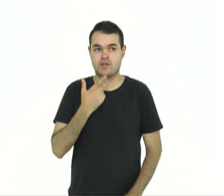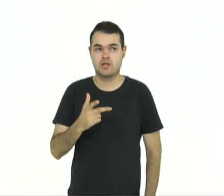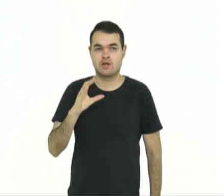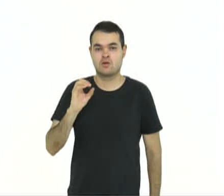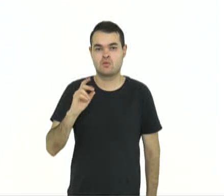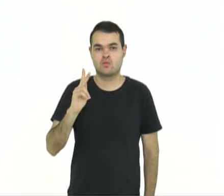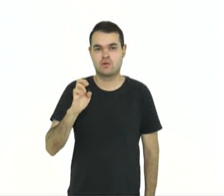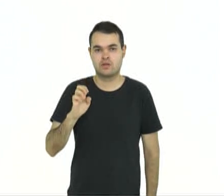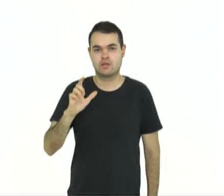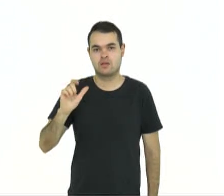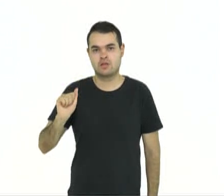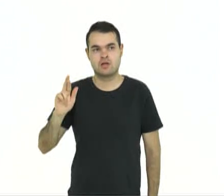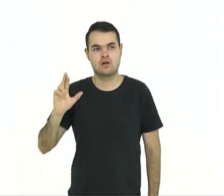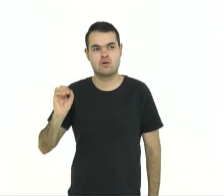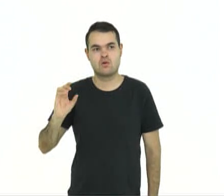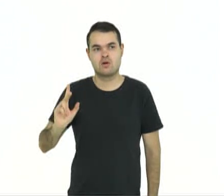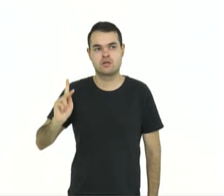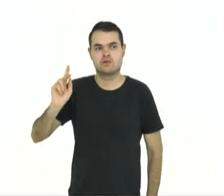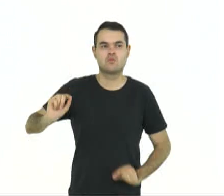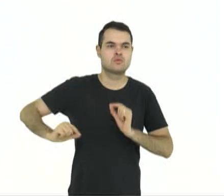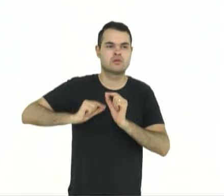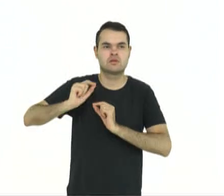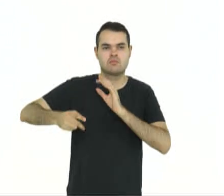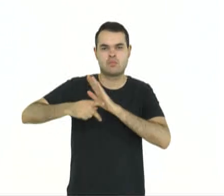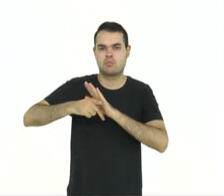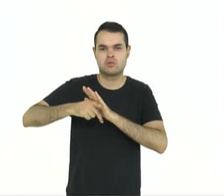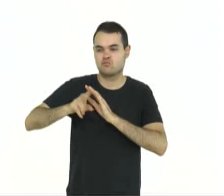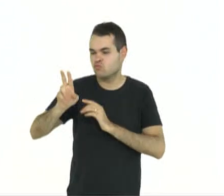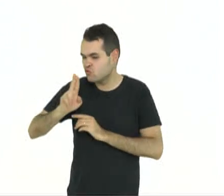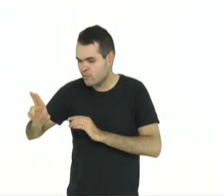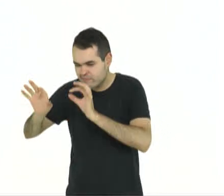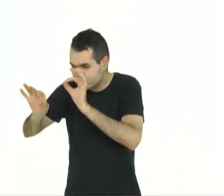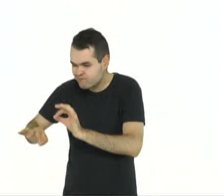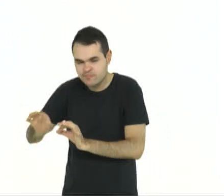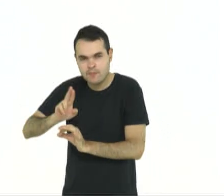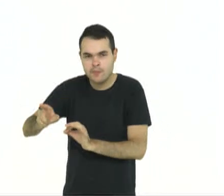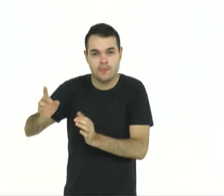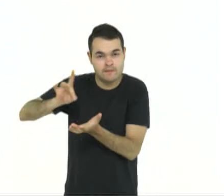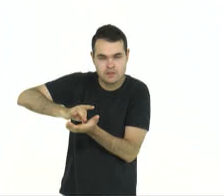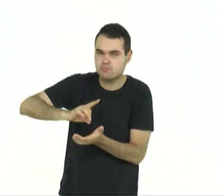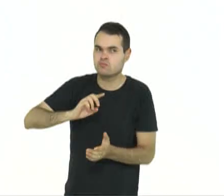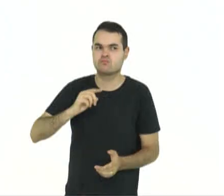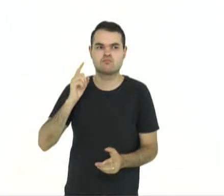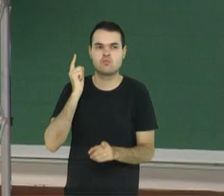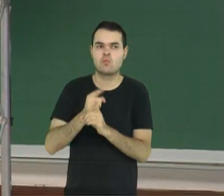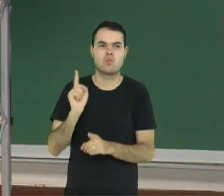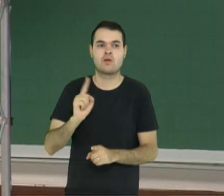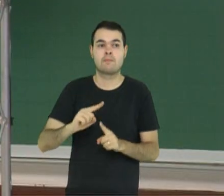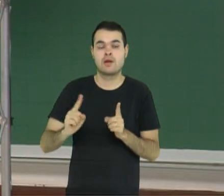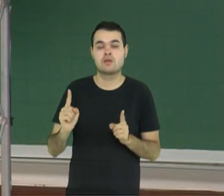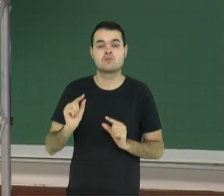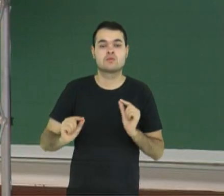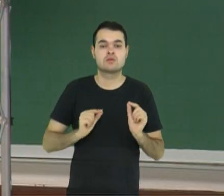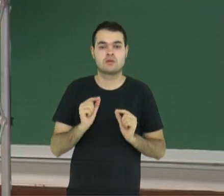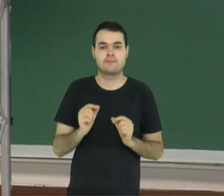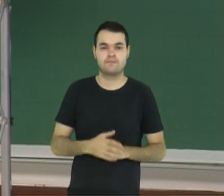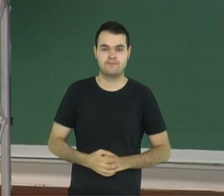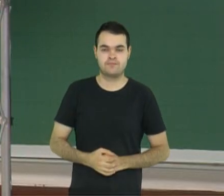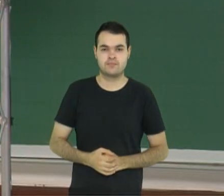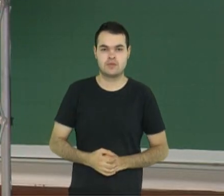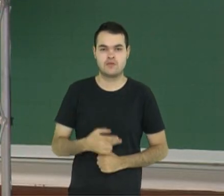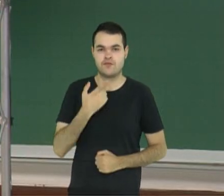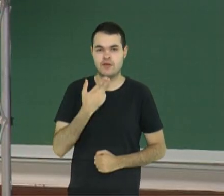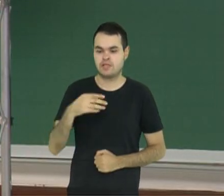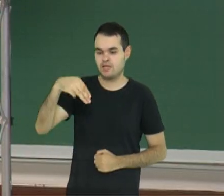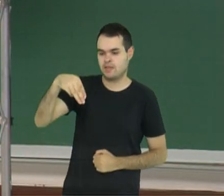Coke La Rock. Coke La Rock eu não consegui achar o nome dele, mas olha só o que é interessante sobre isso. Quando eu falo